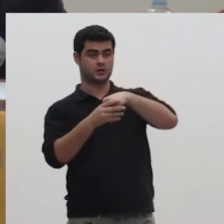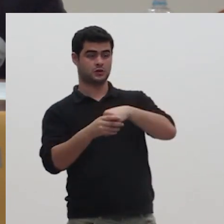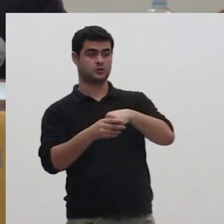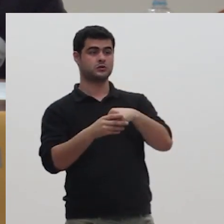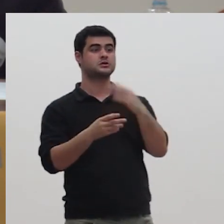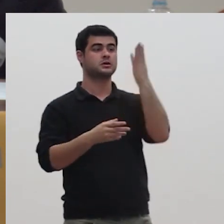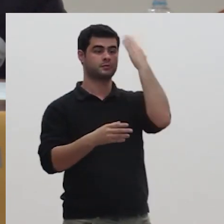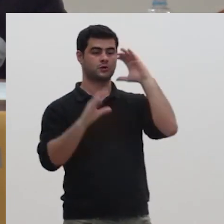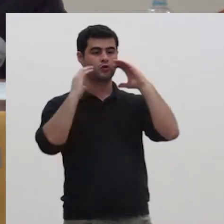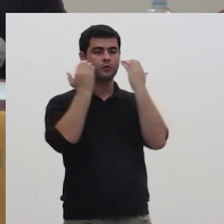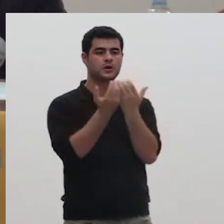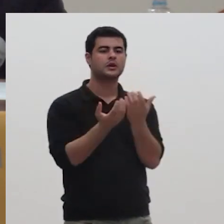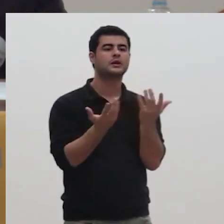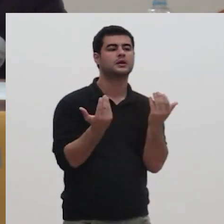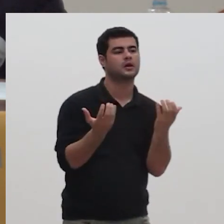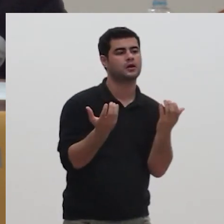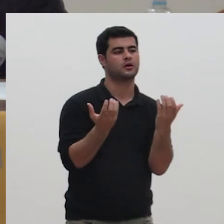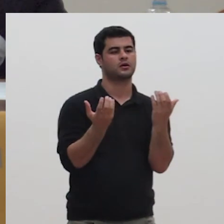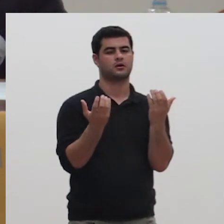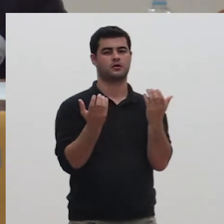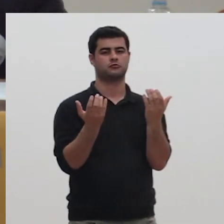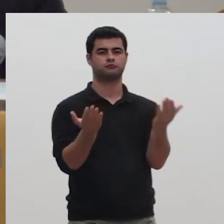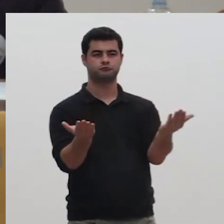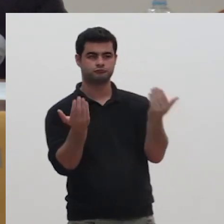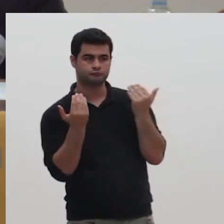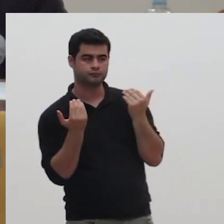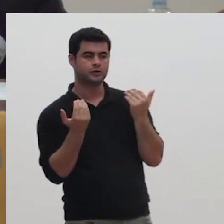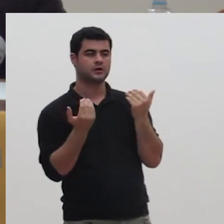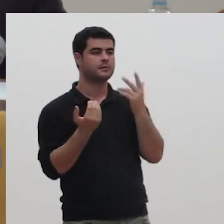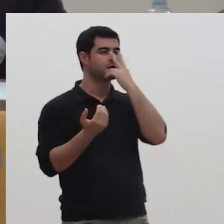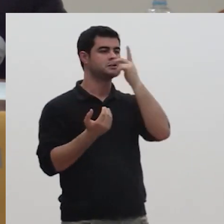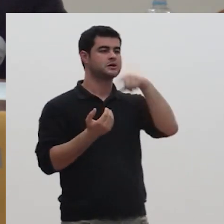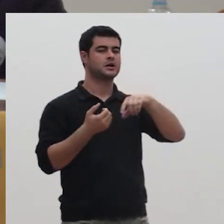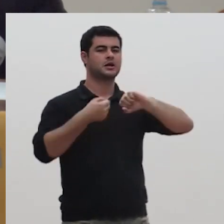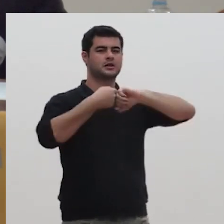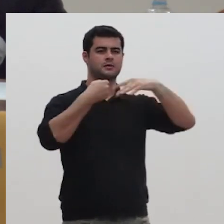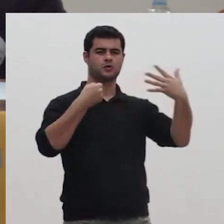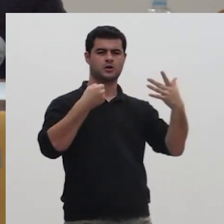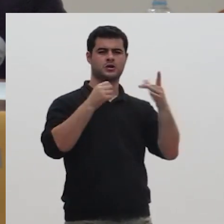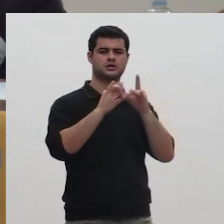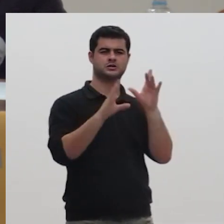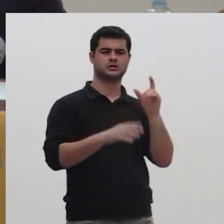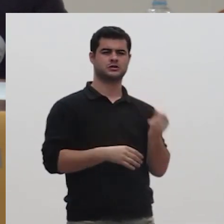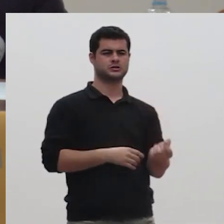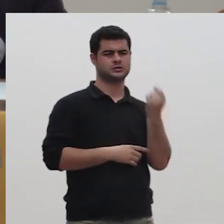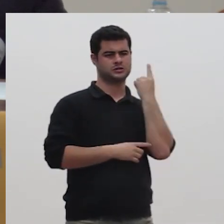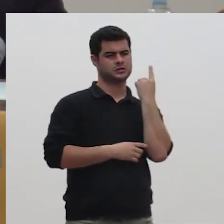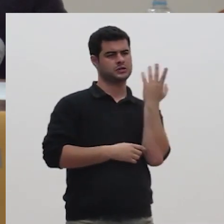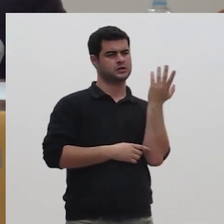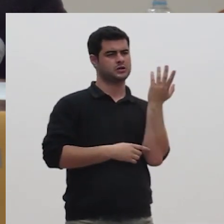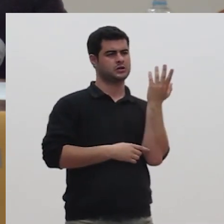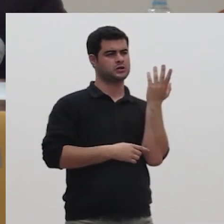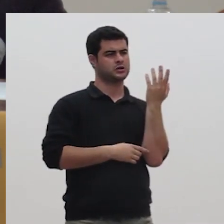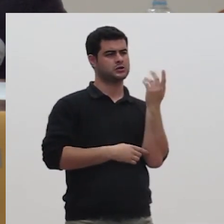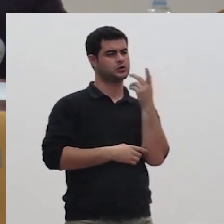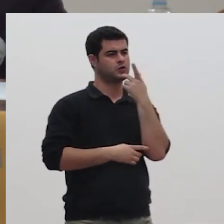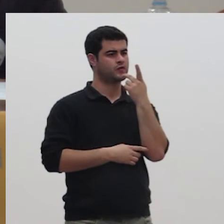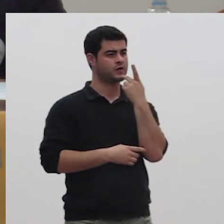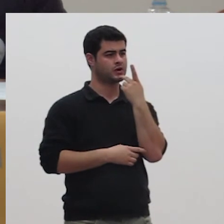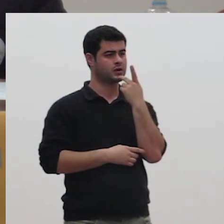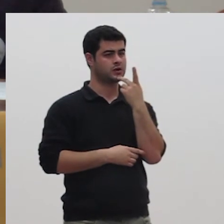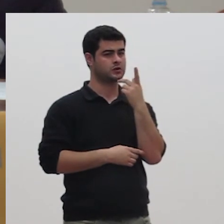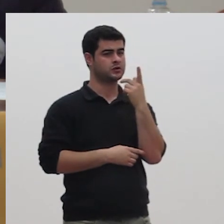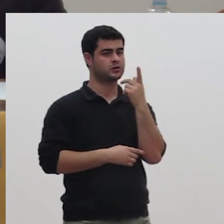diz antemão o que a gente quer que termine esse processo, me parece que é uma democracia meio estranha. Se eu estou dizendo que o regimento vai